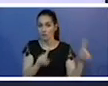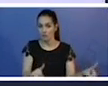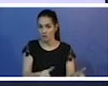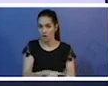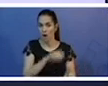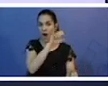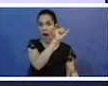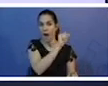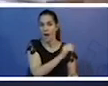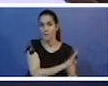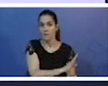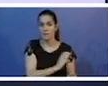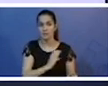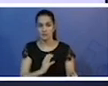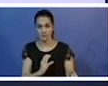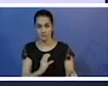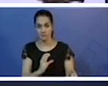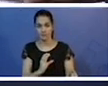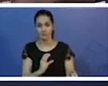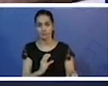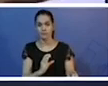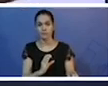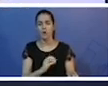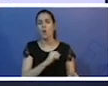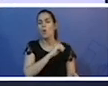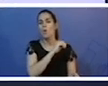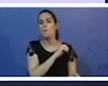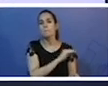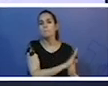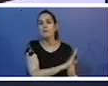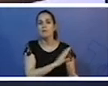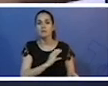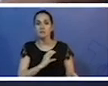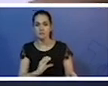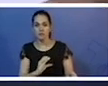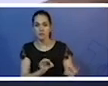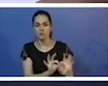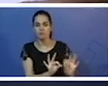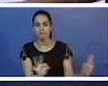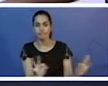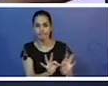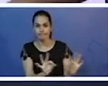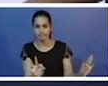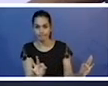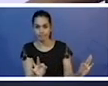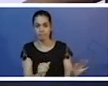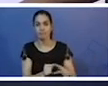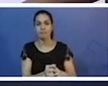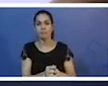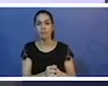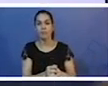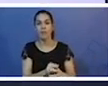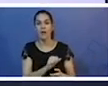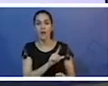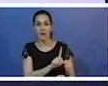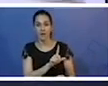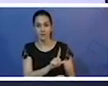ABC, o lado BC, esse daqui, ó, BC, mede